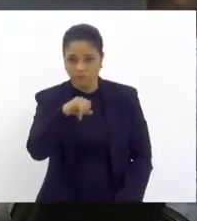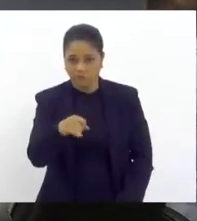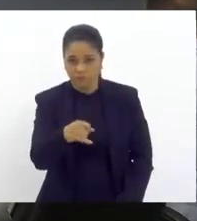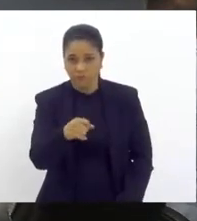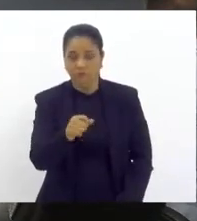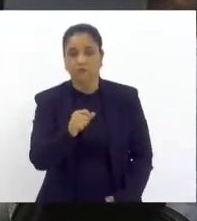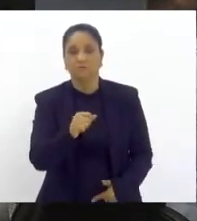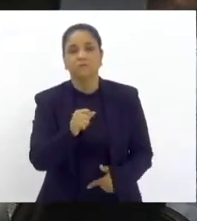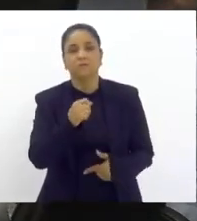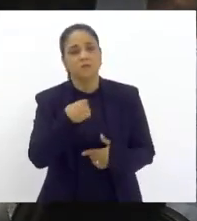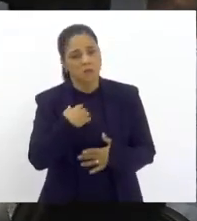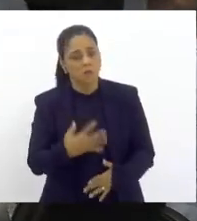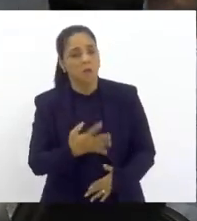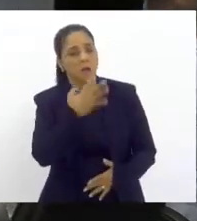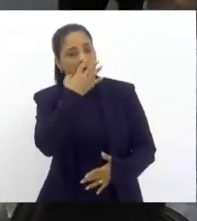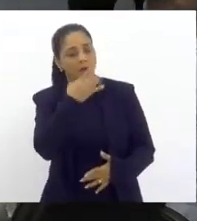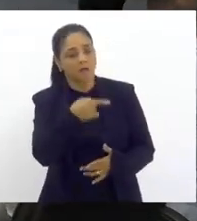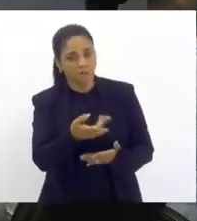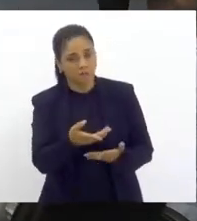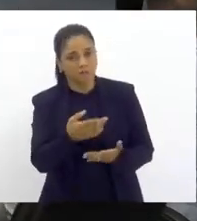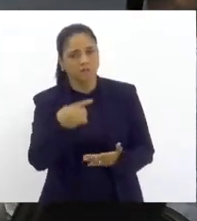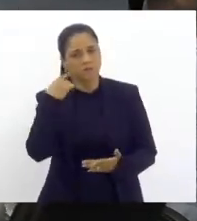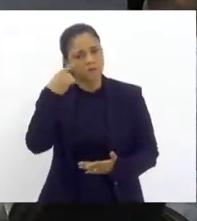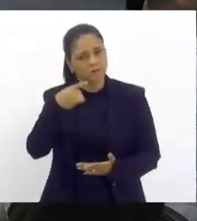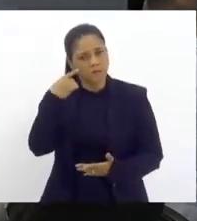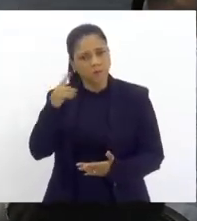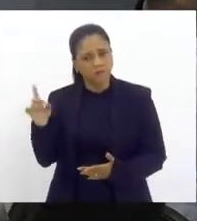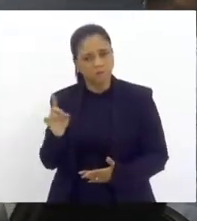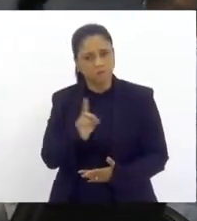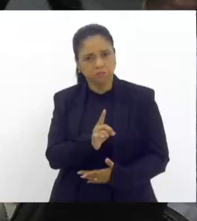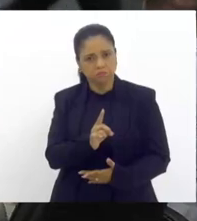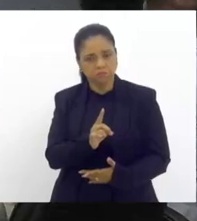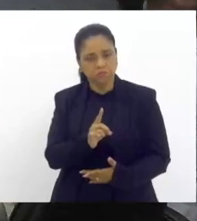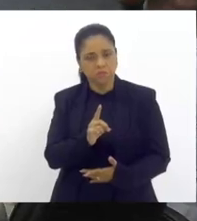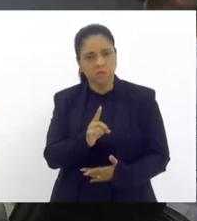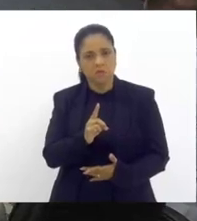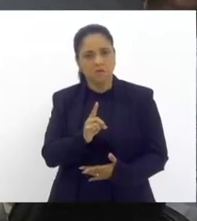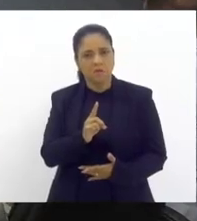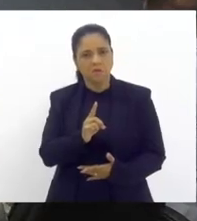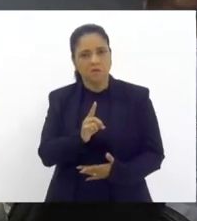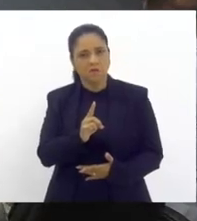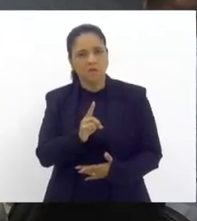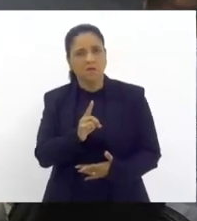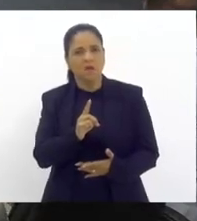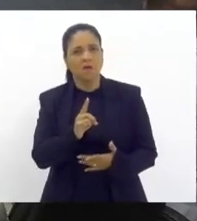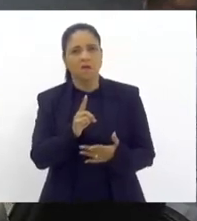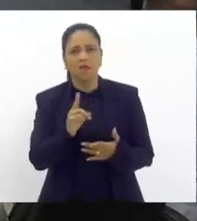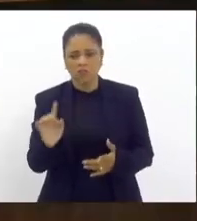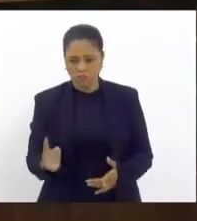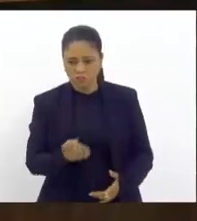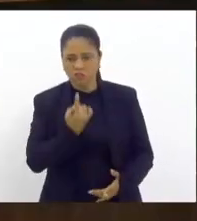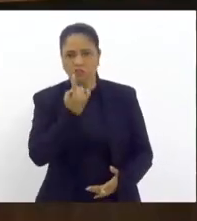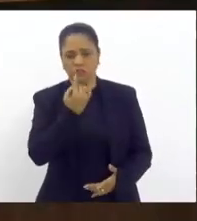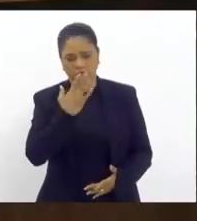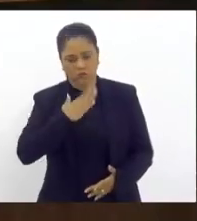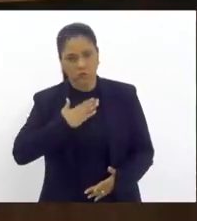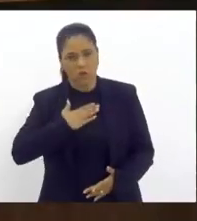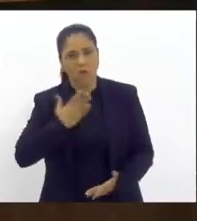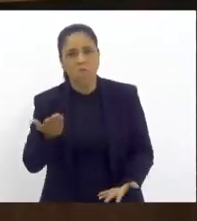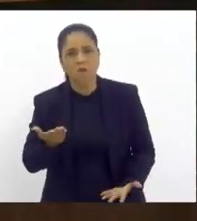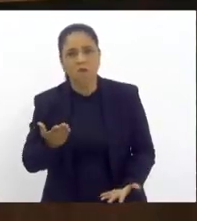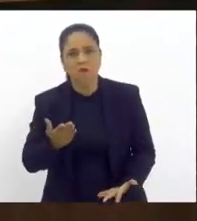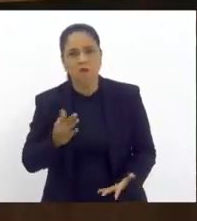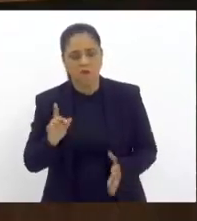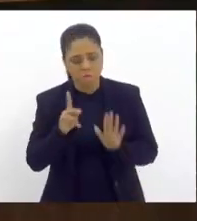De fato, muito me admira o deputado vir ao plenário falar que é uma questão individual só com os projetos